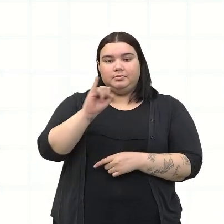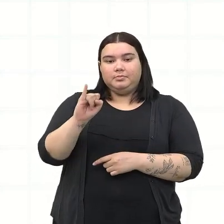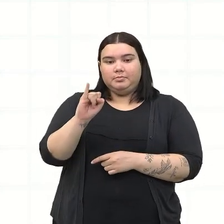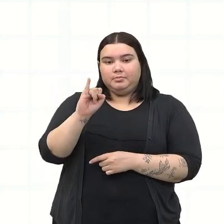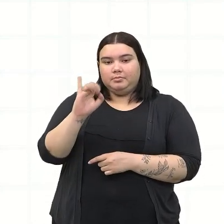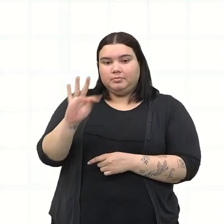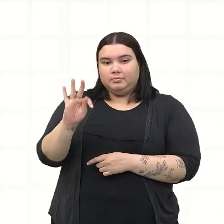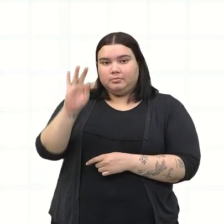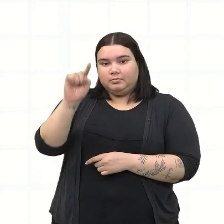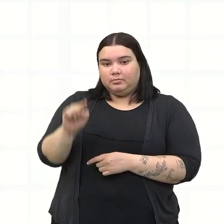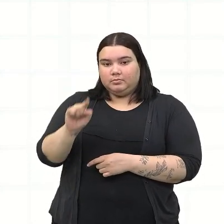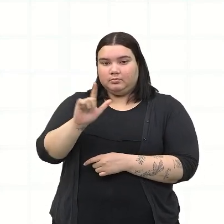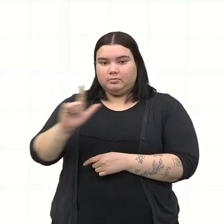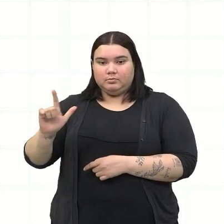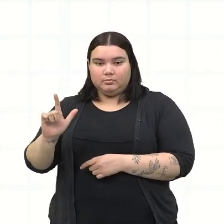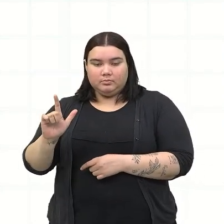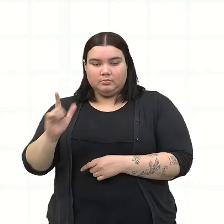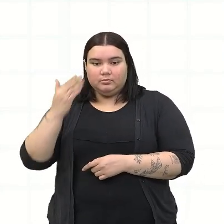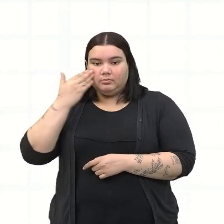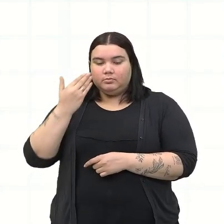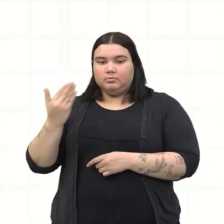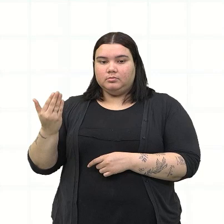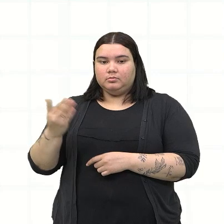forma contraída.